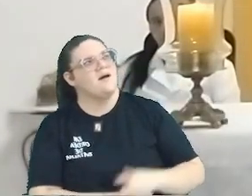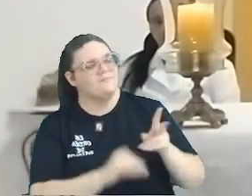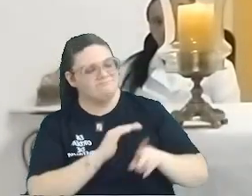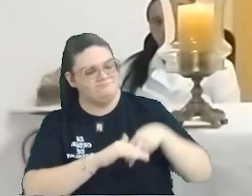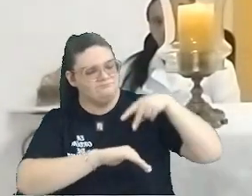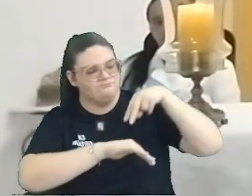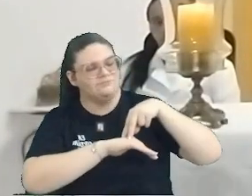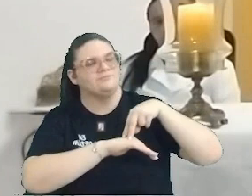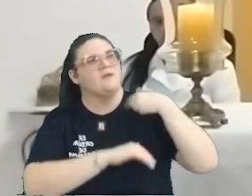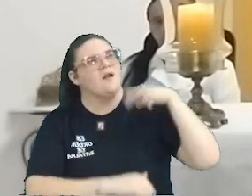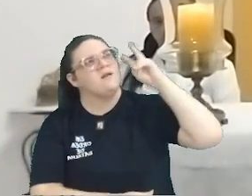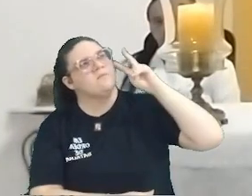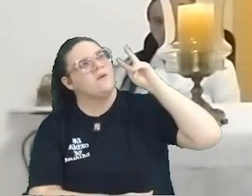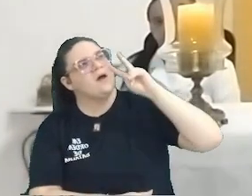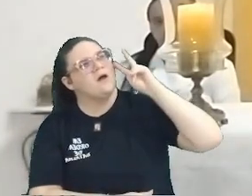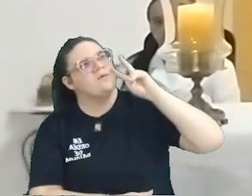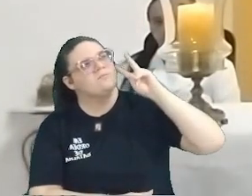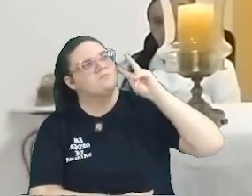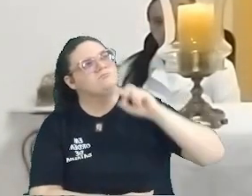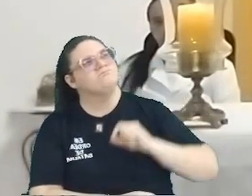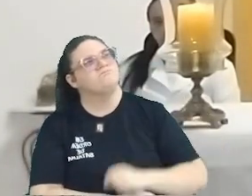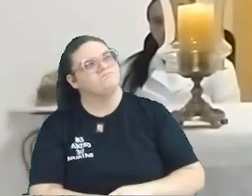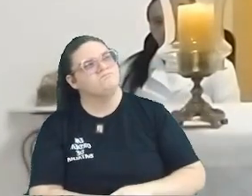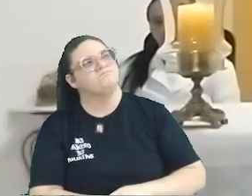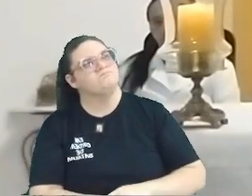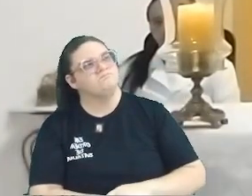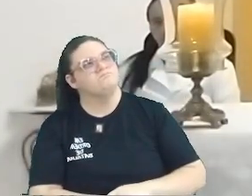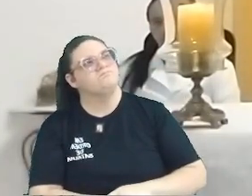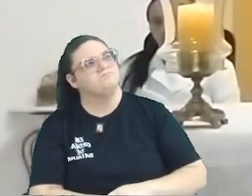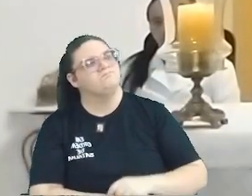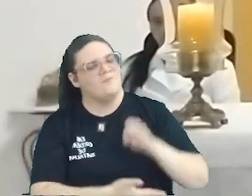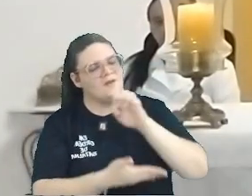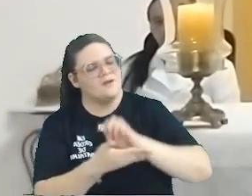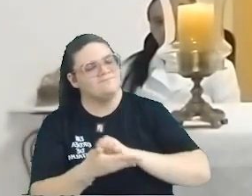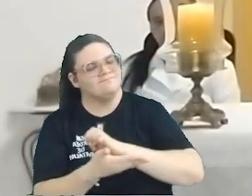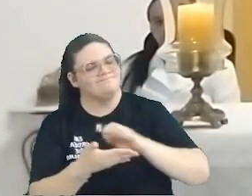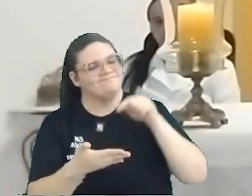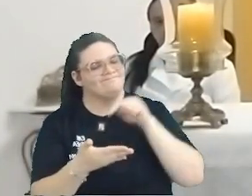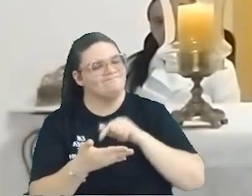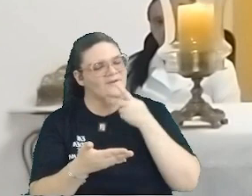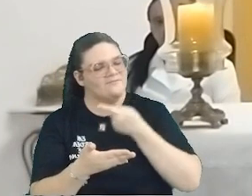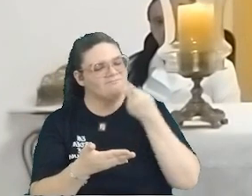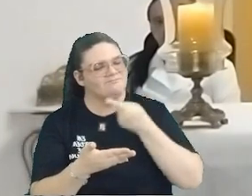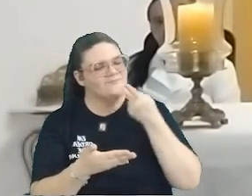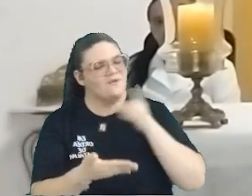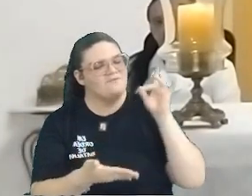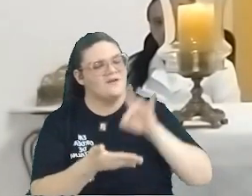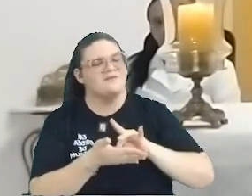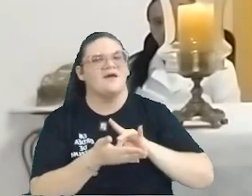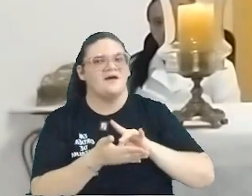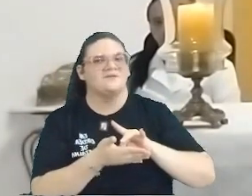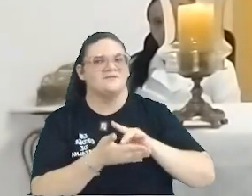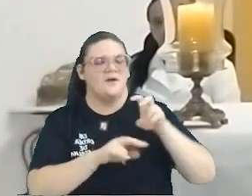seus discípulos lembraram-se mais tarde que a Escritura diz: o zelo por tua casa